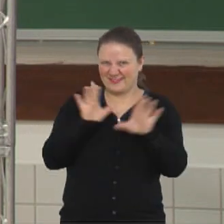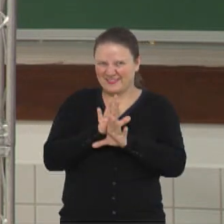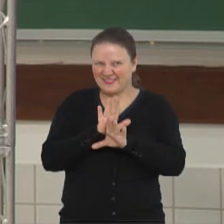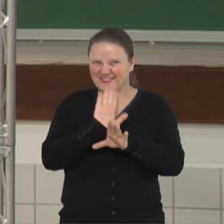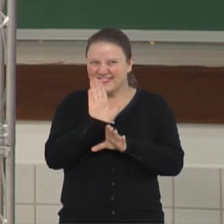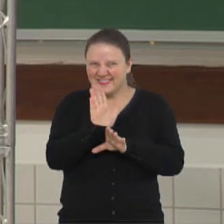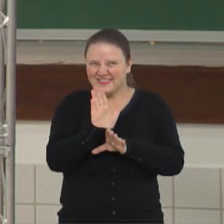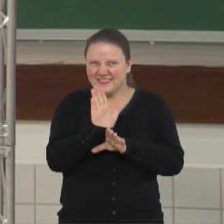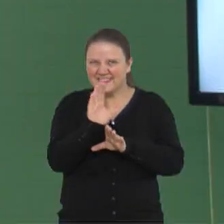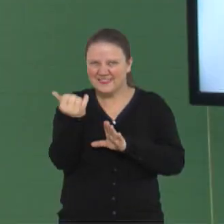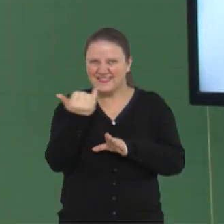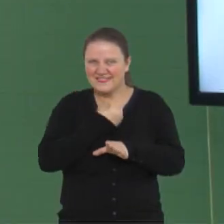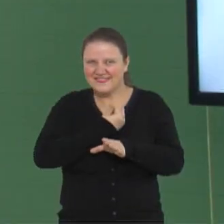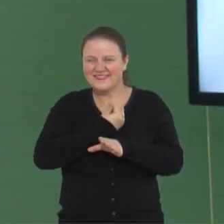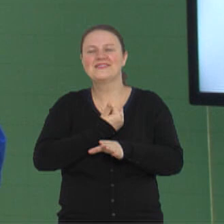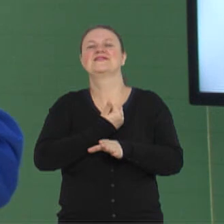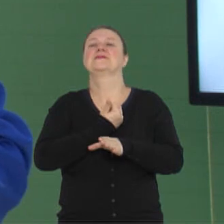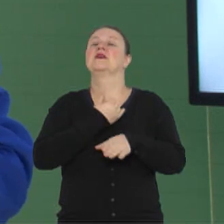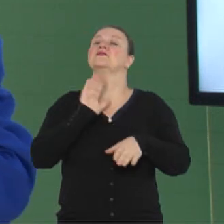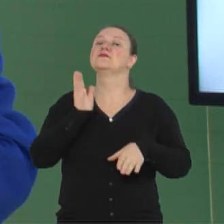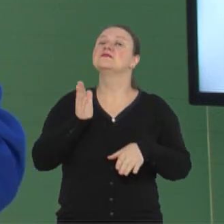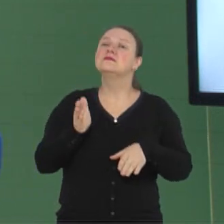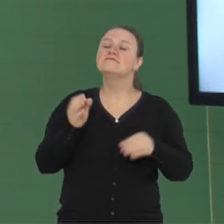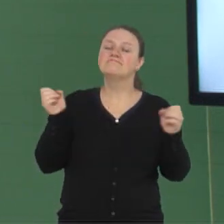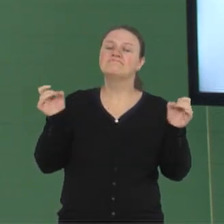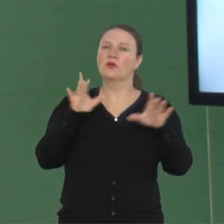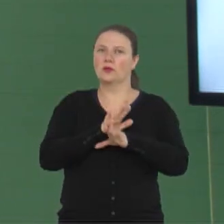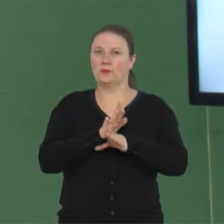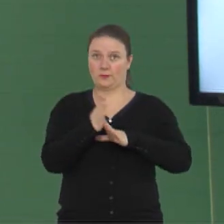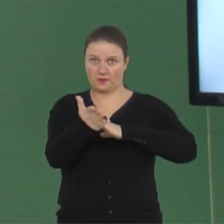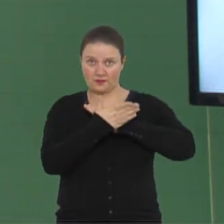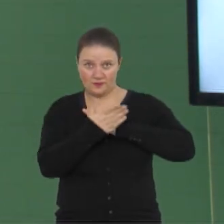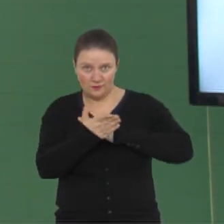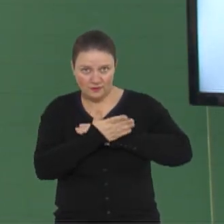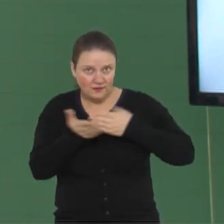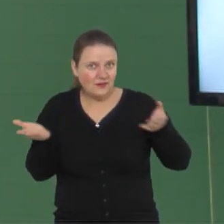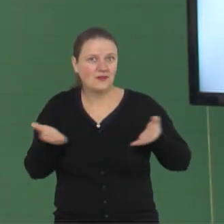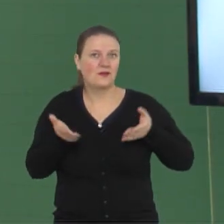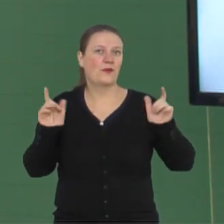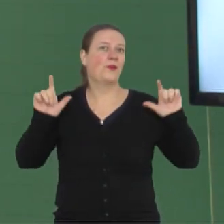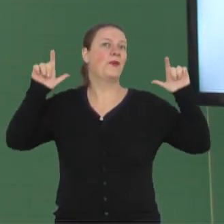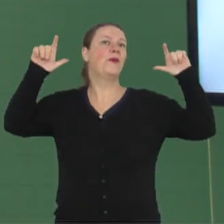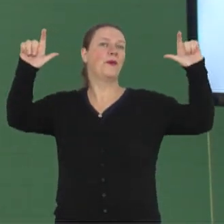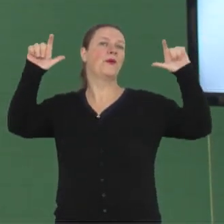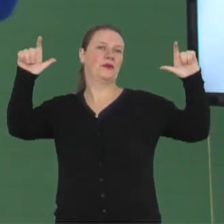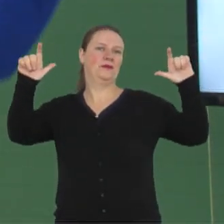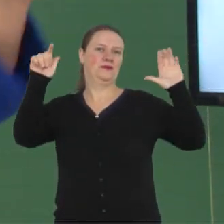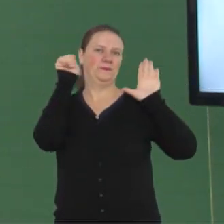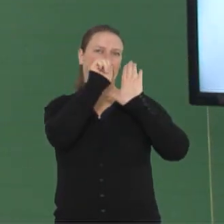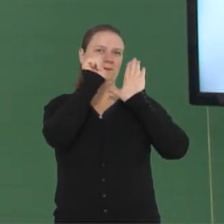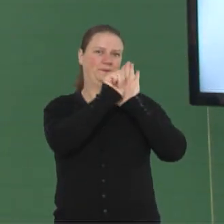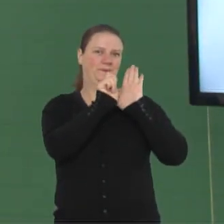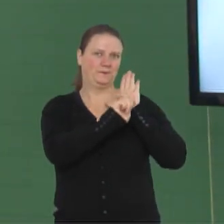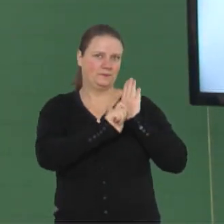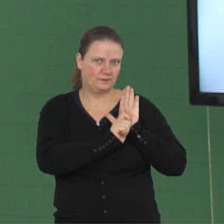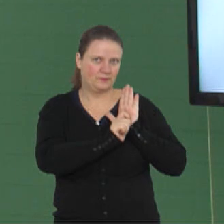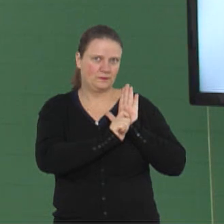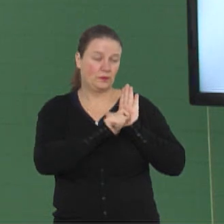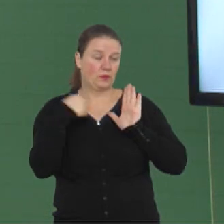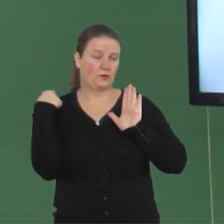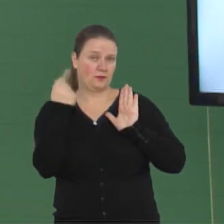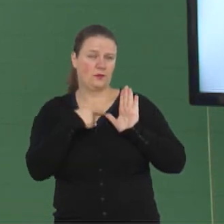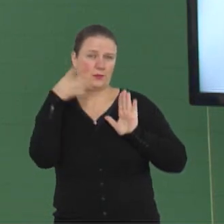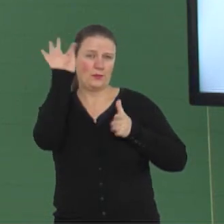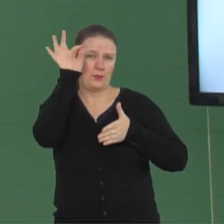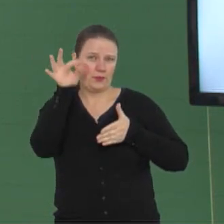sim. Fez, né? Então, você que já fez, me ajuda a resolver essa expressão aqui no quadro para corrigir junto